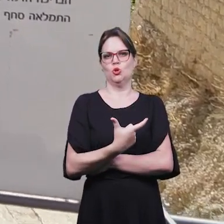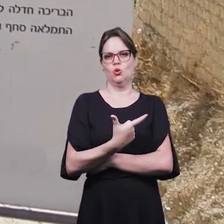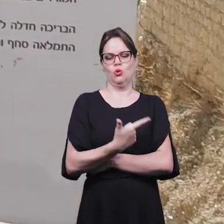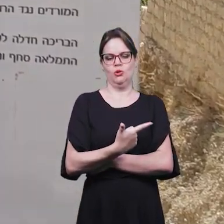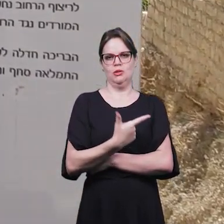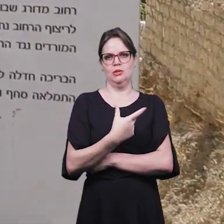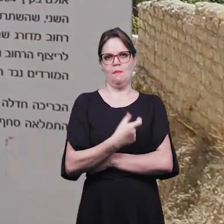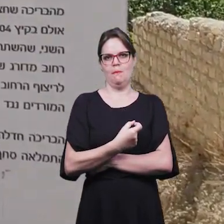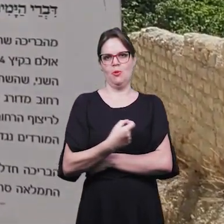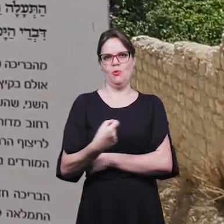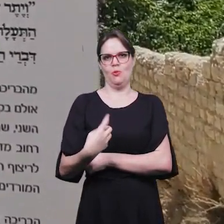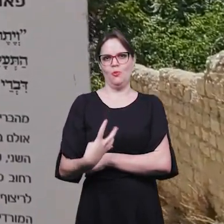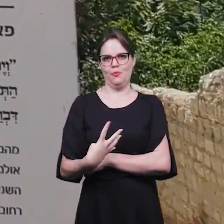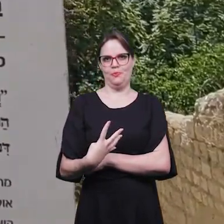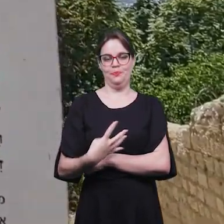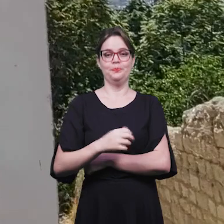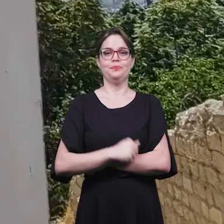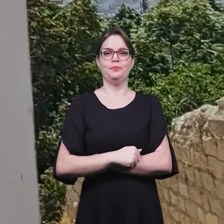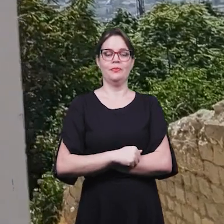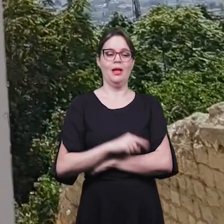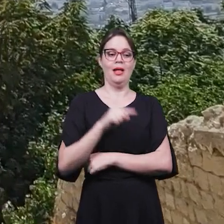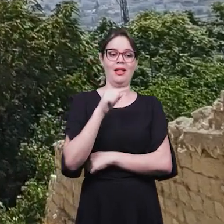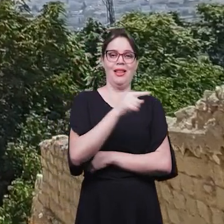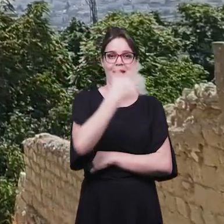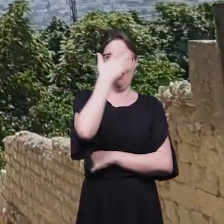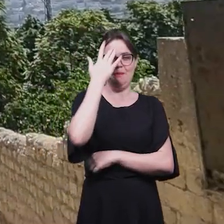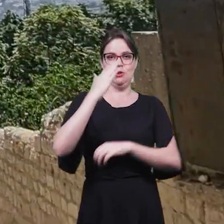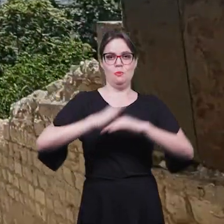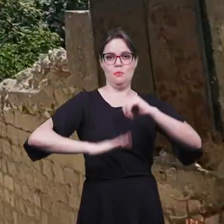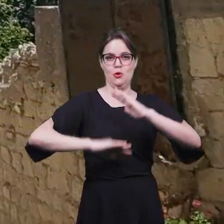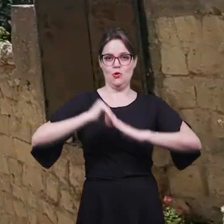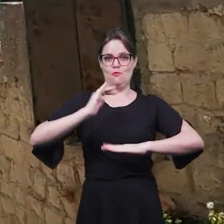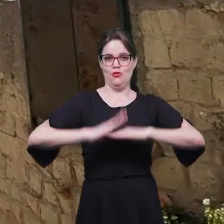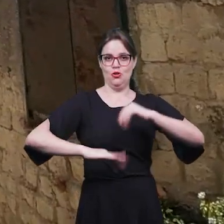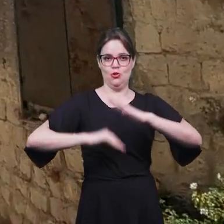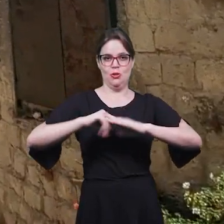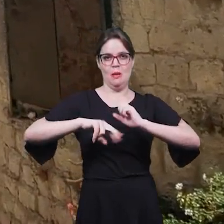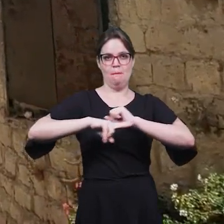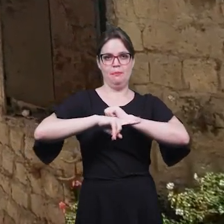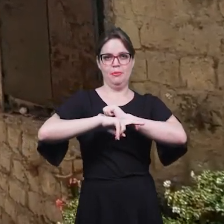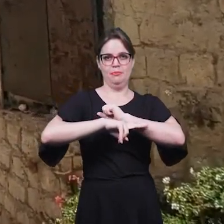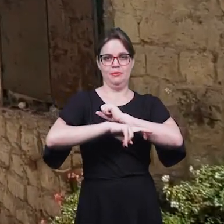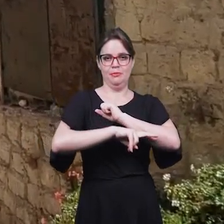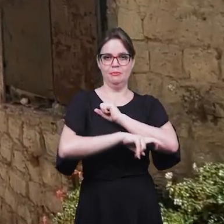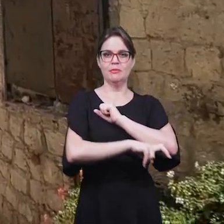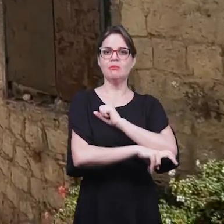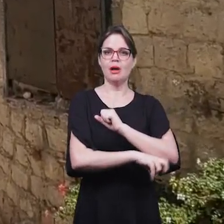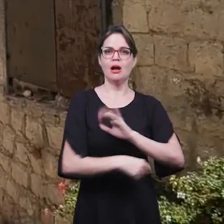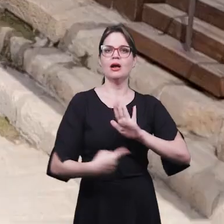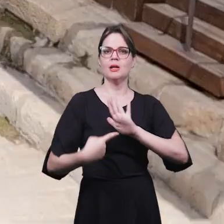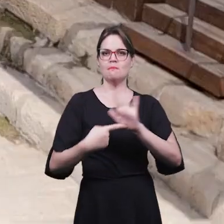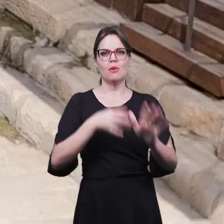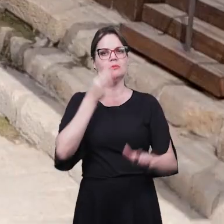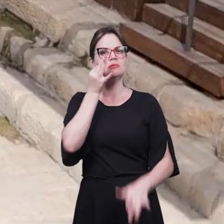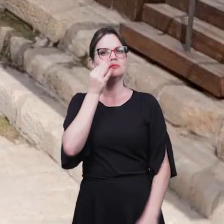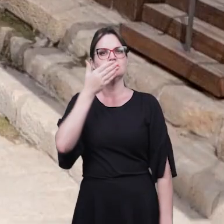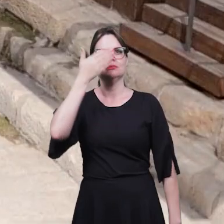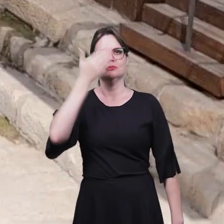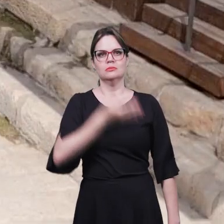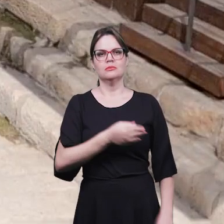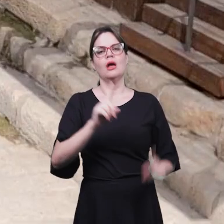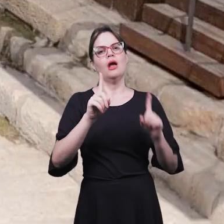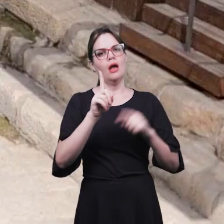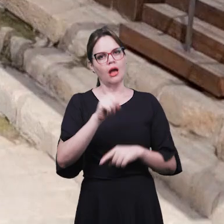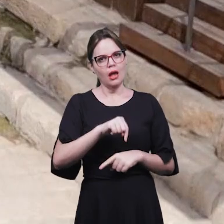os arqueólogos lá em Jerusalém, hoje, eles dão como certo que aqui era a